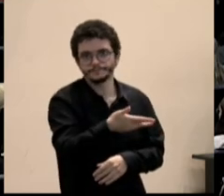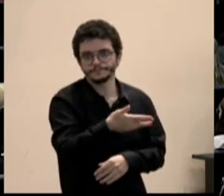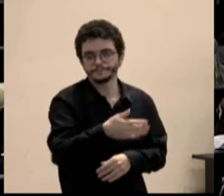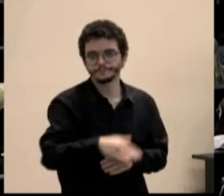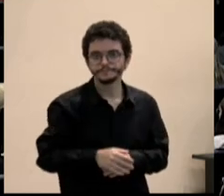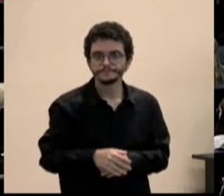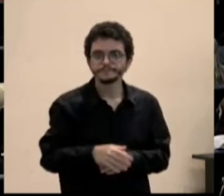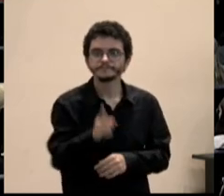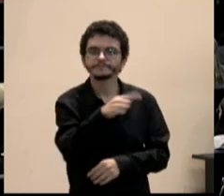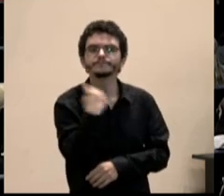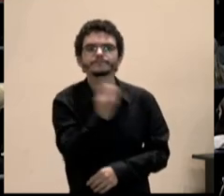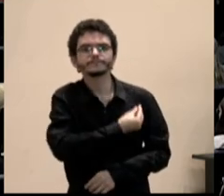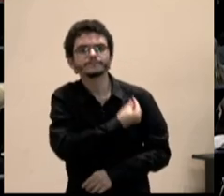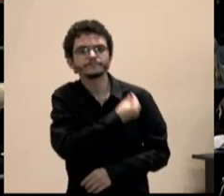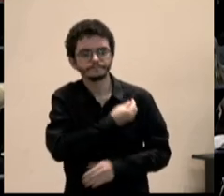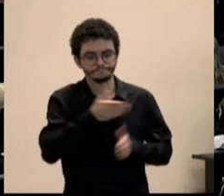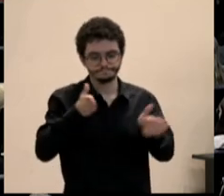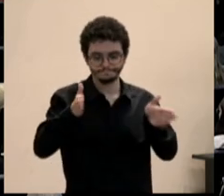E vivemos tempos